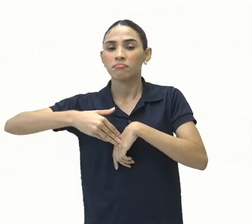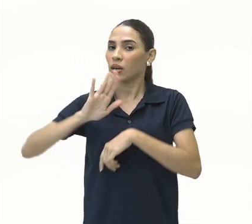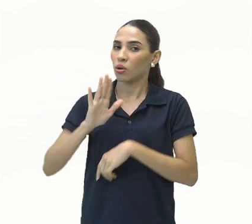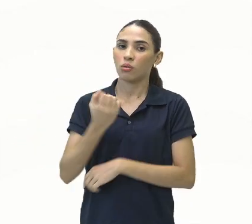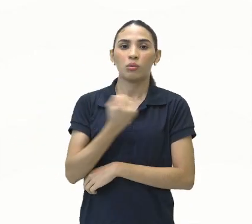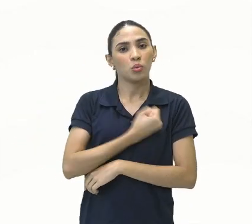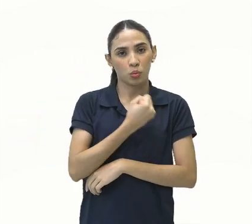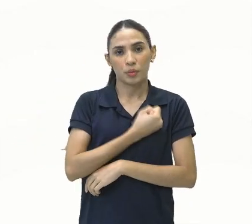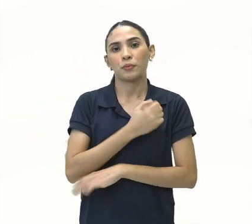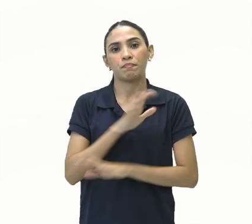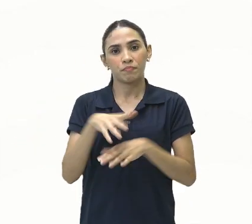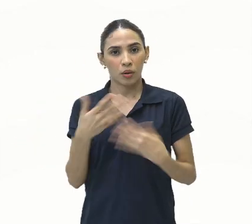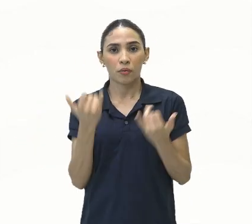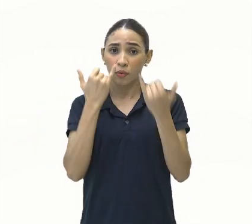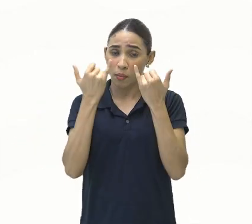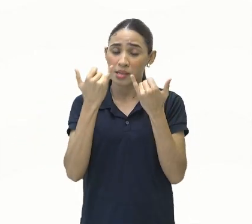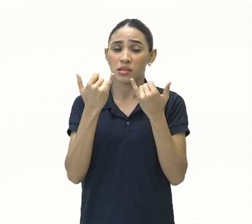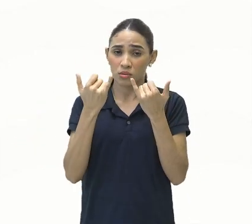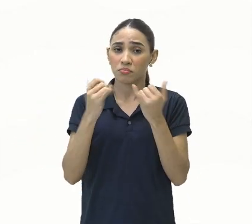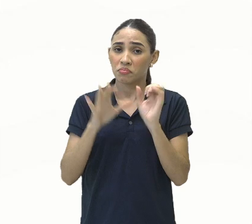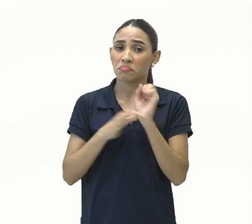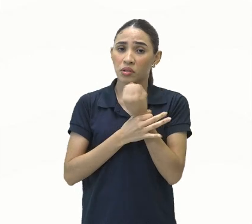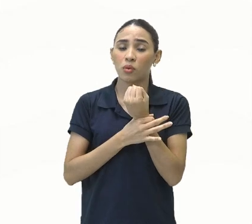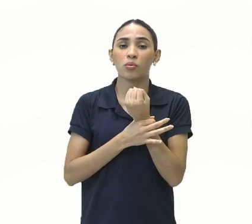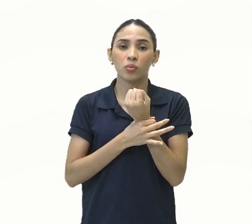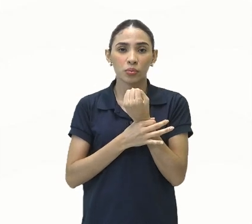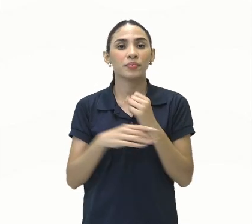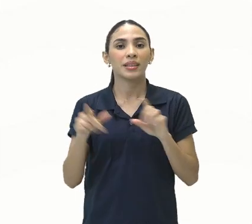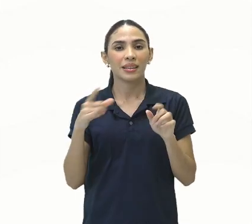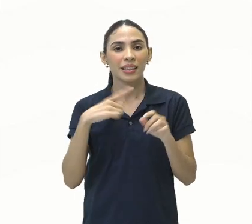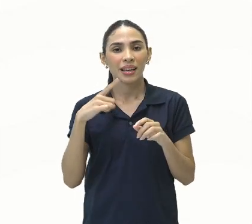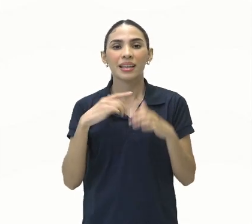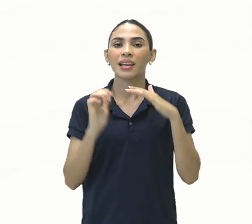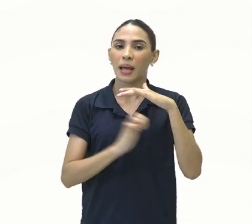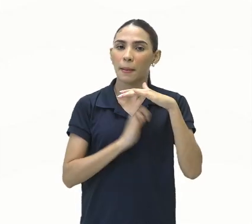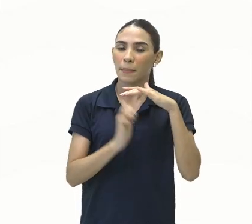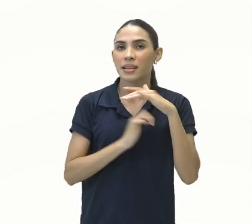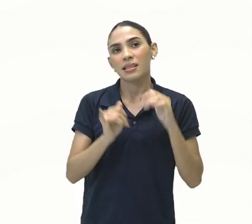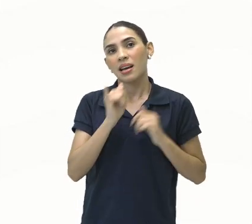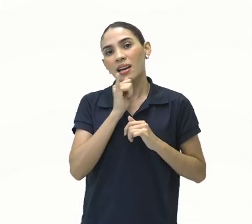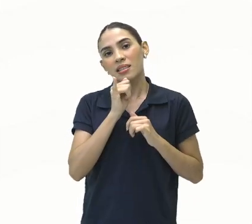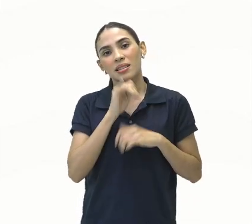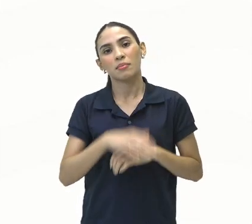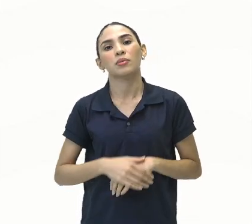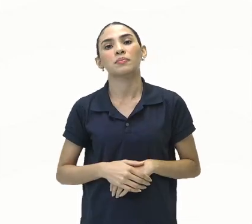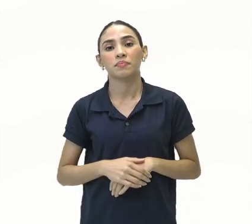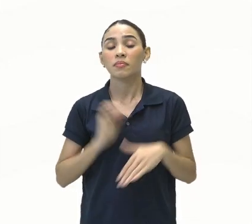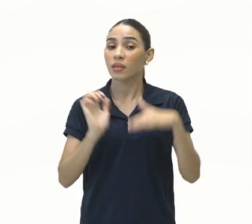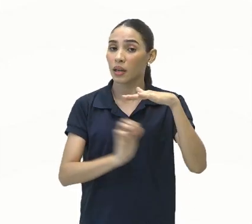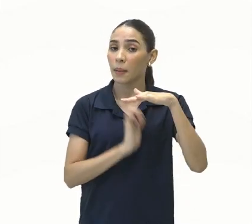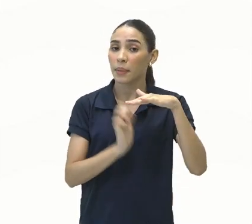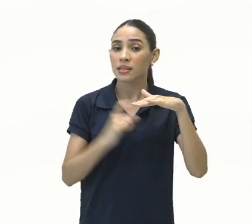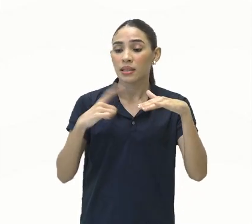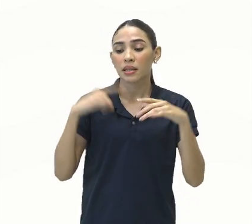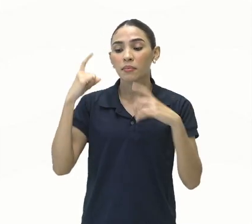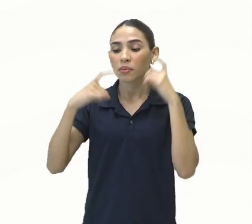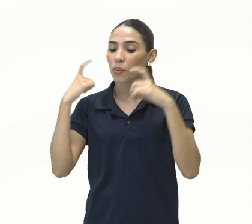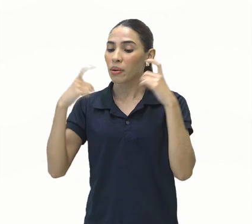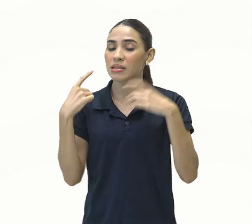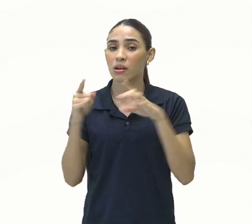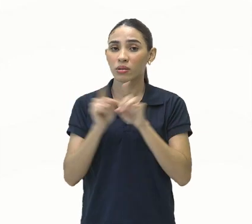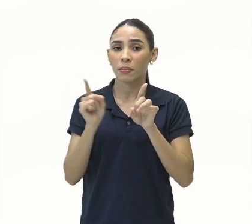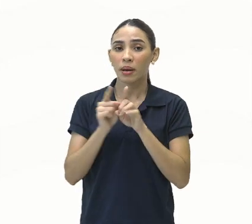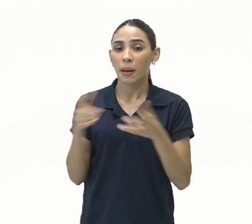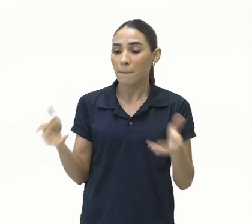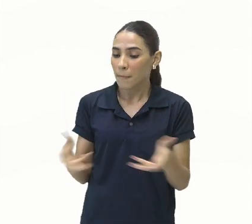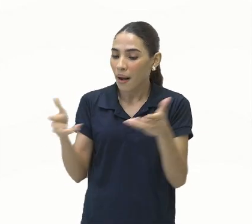relação a isso. Então, os dados atuais são muito promissores, inclusive. Né, tem as empresas que, como é o caso, empresas que se preocupam, né, em fomentar a